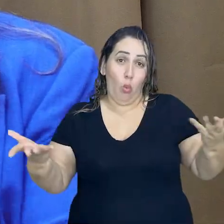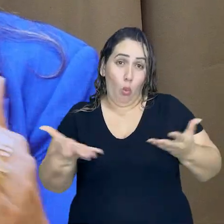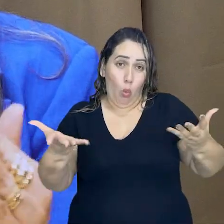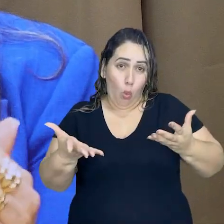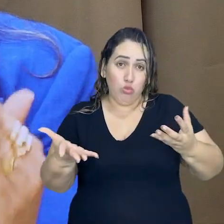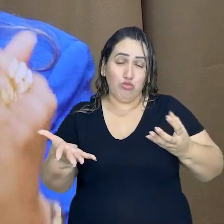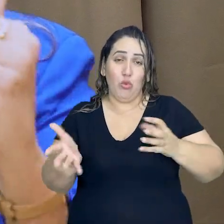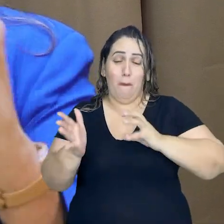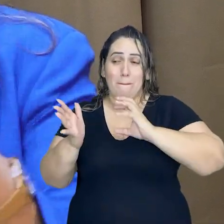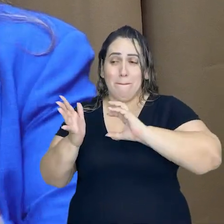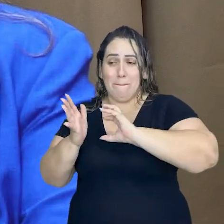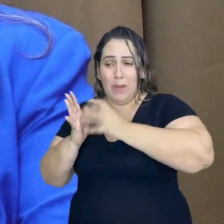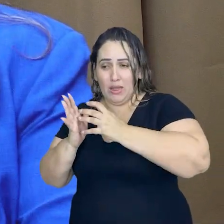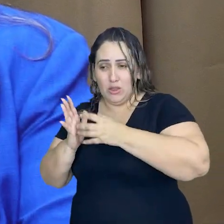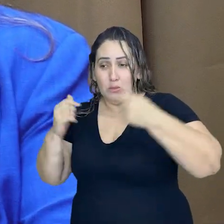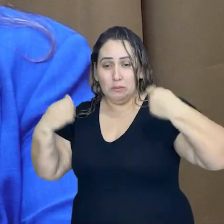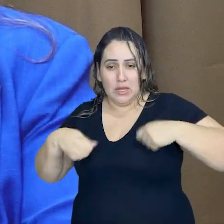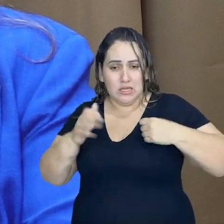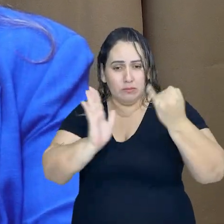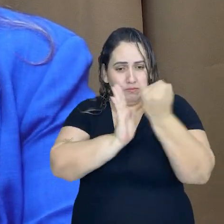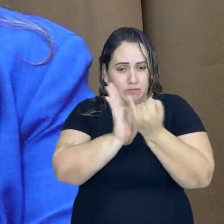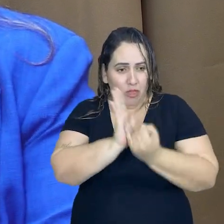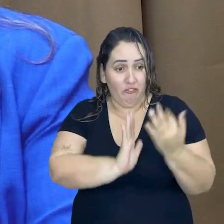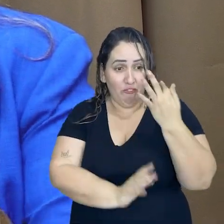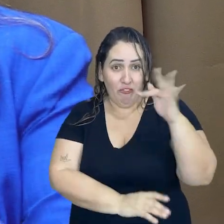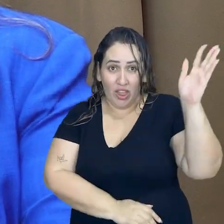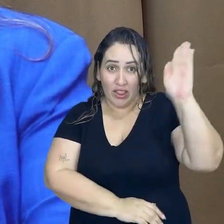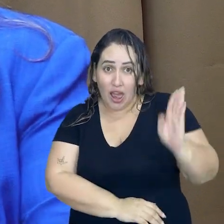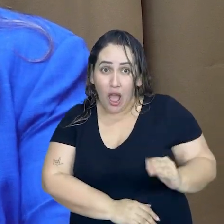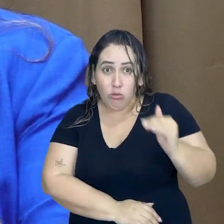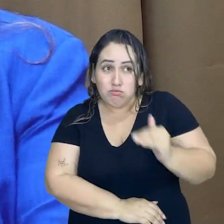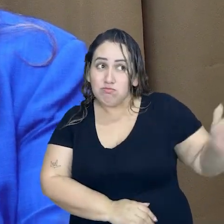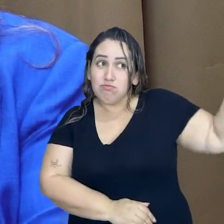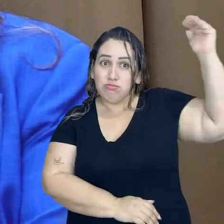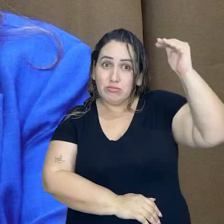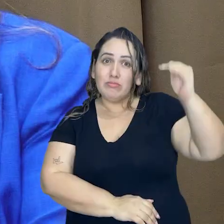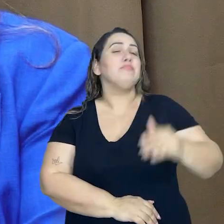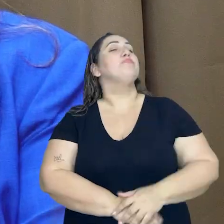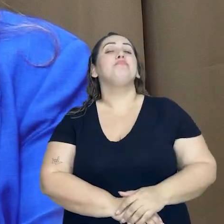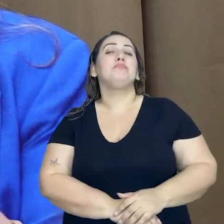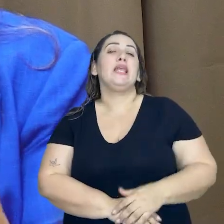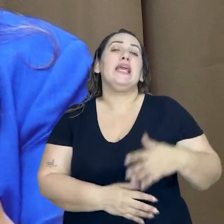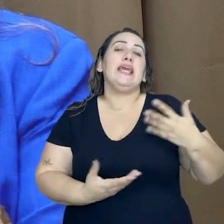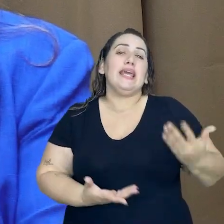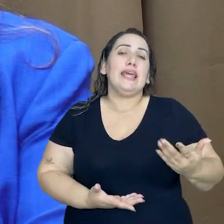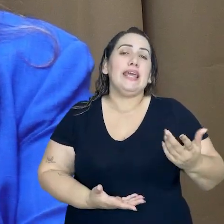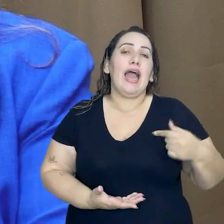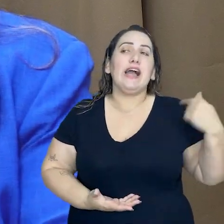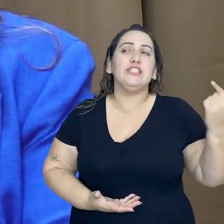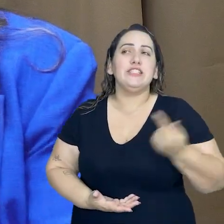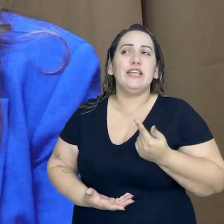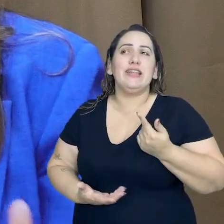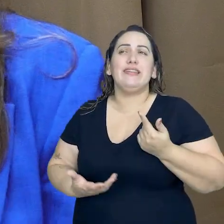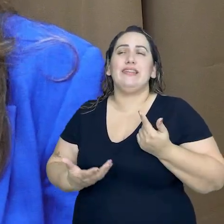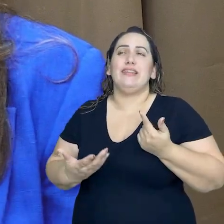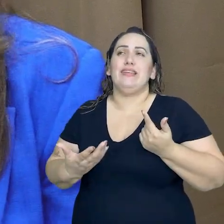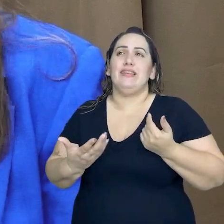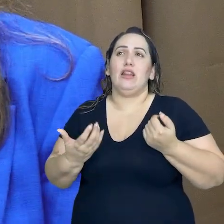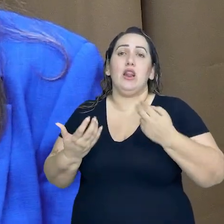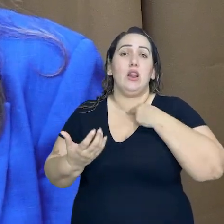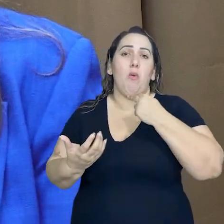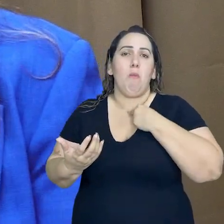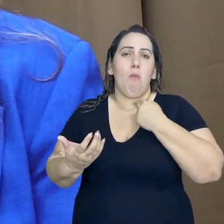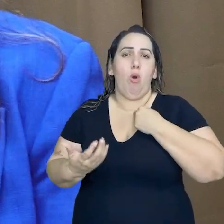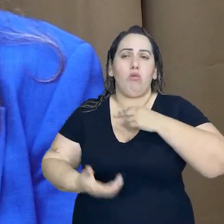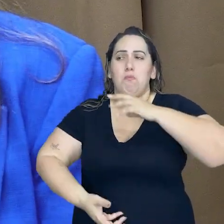federalizado. Então, assim, ou ele está, digamos assim, haver uma coalizão mediante federação, ou ele está